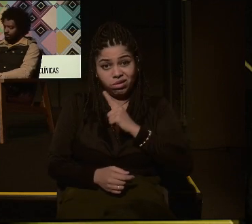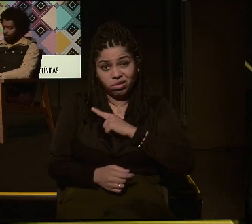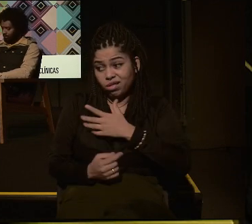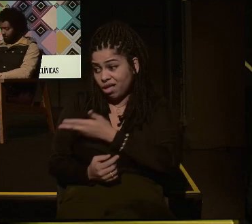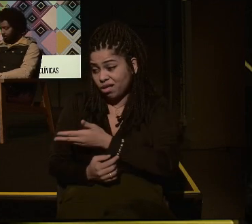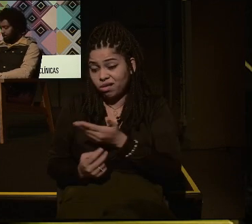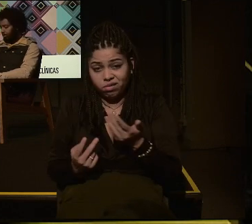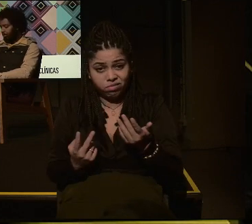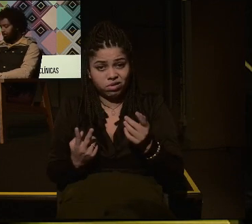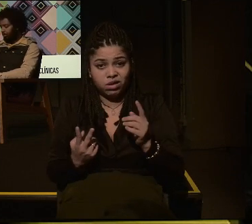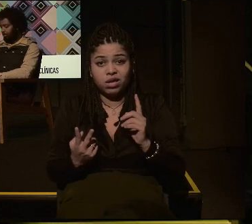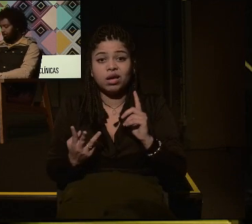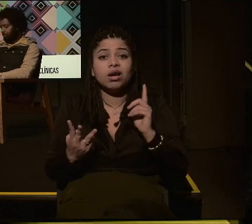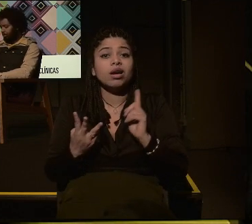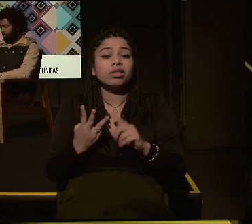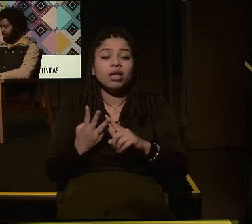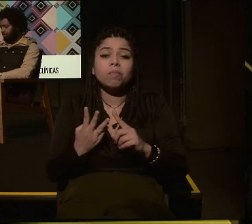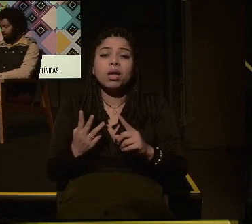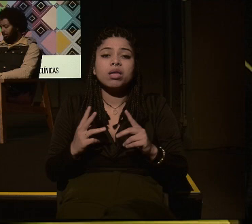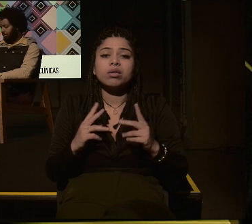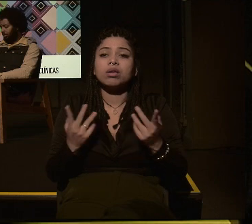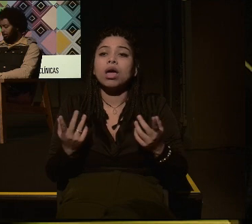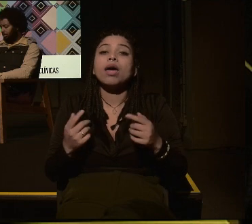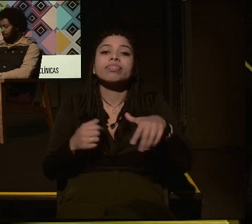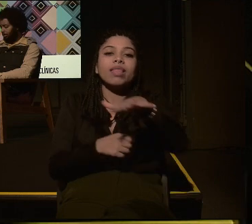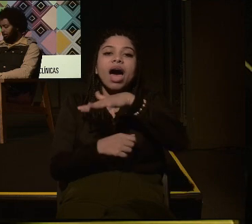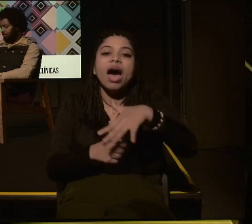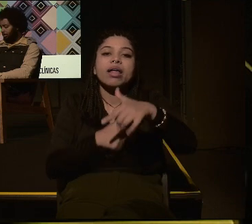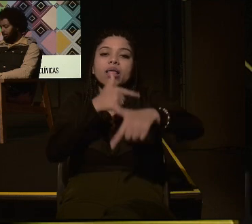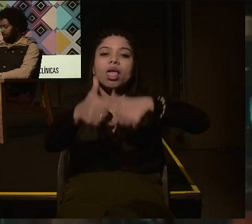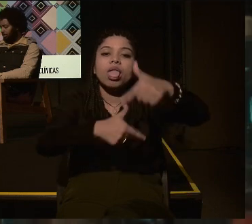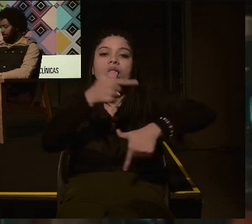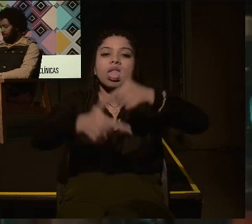nas posições desumanizadas do mercado de trabalho.